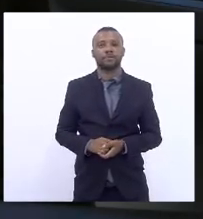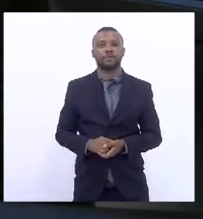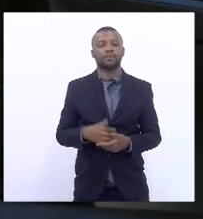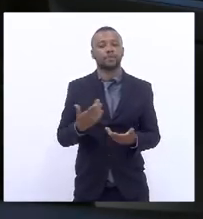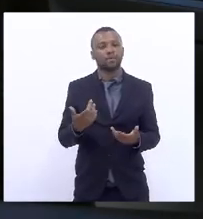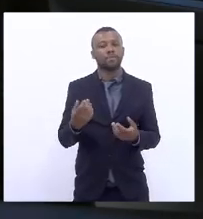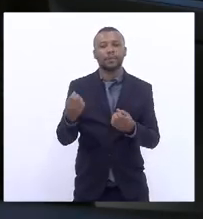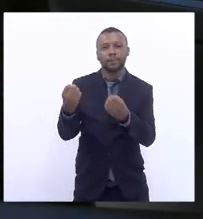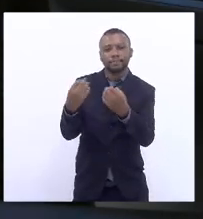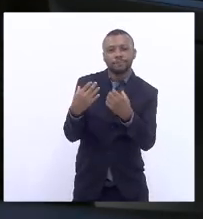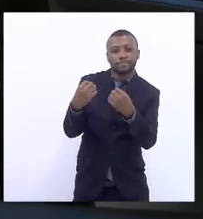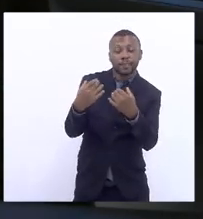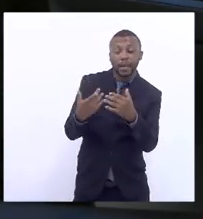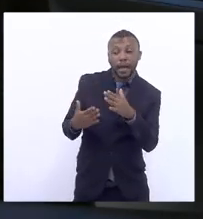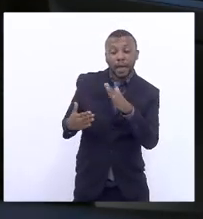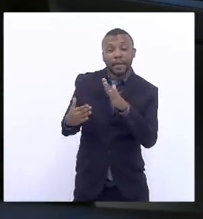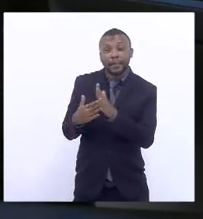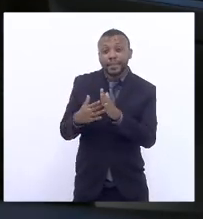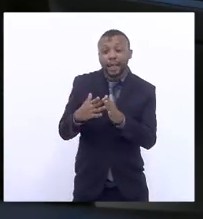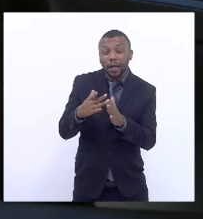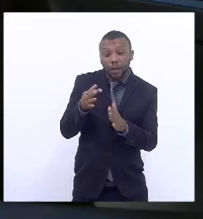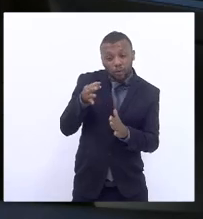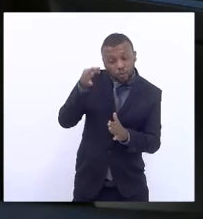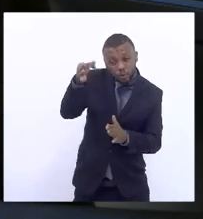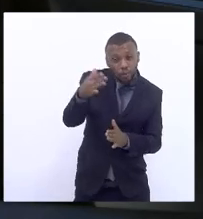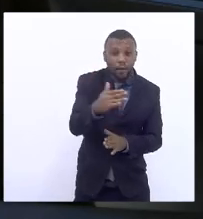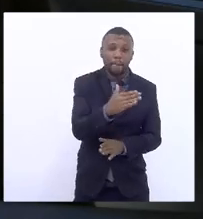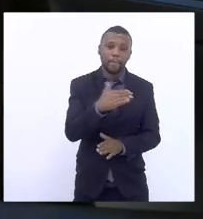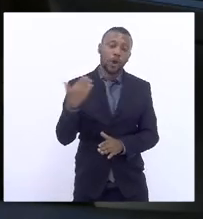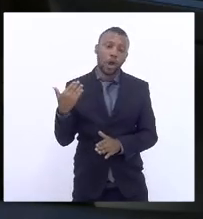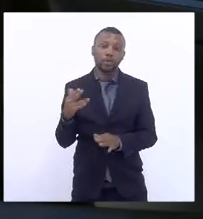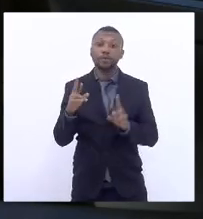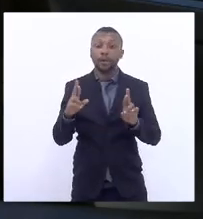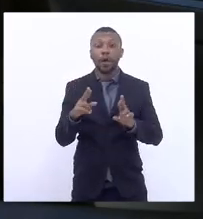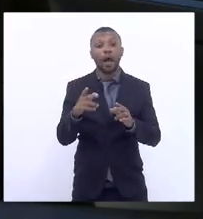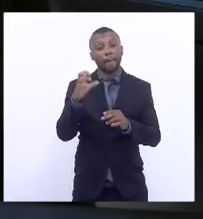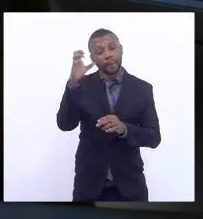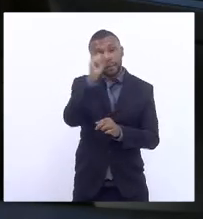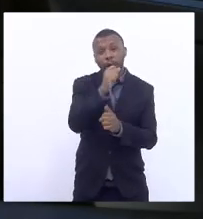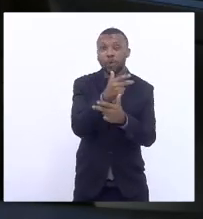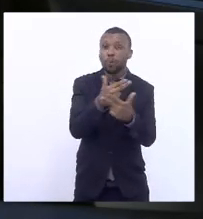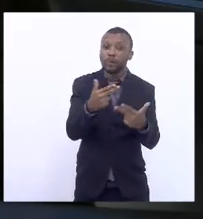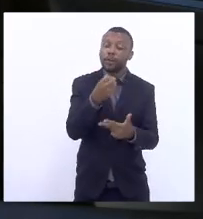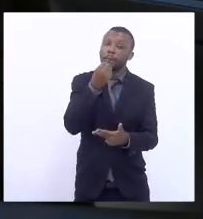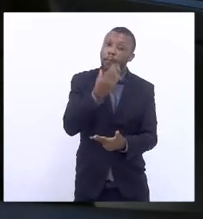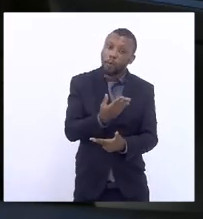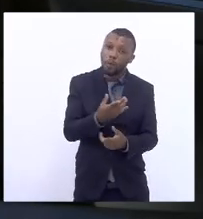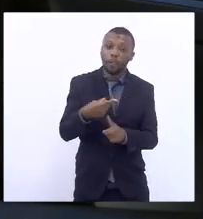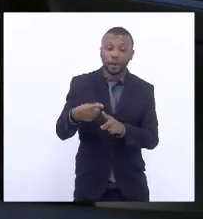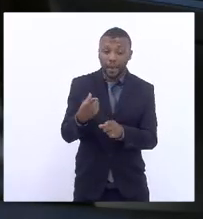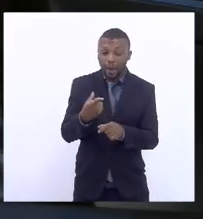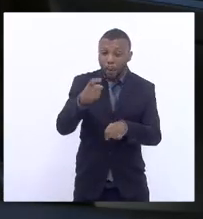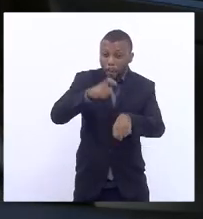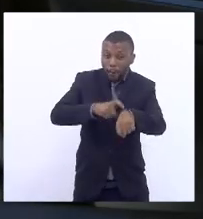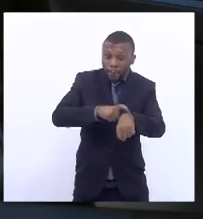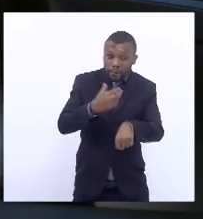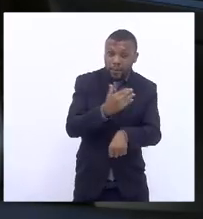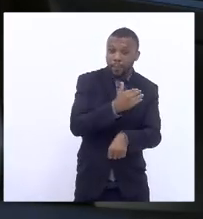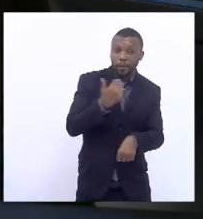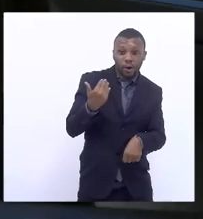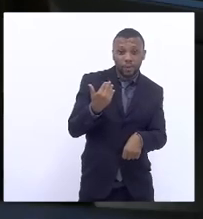até o último suspiro da minha vida. Espero aprender alguma coisa boa, porque é um momento importante também.